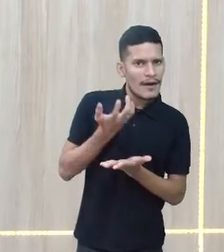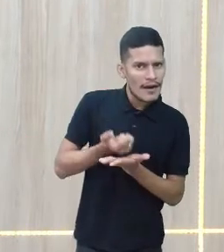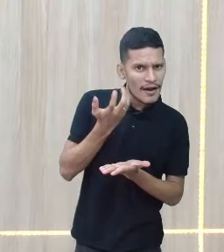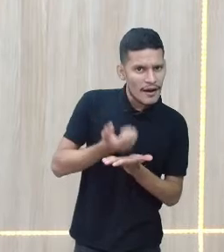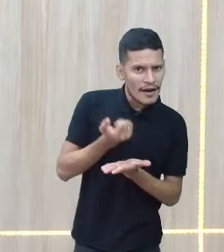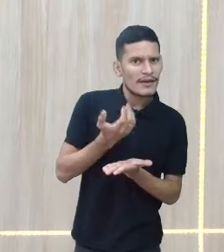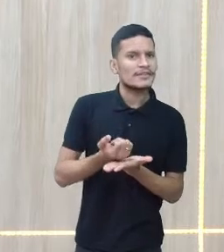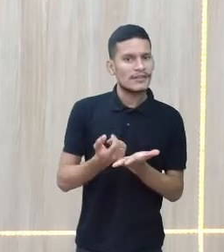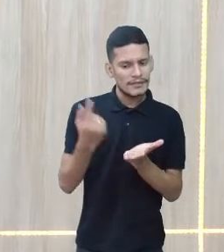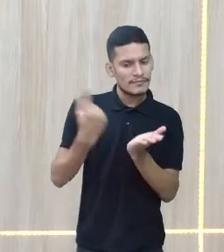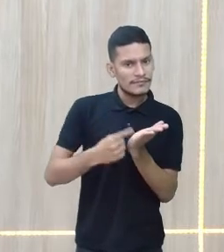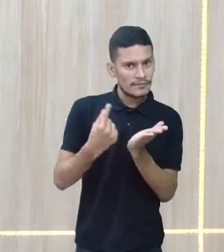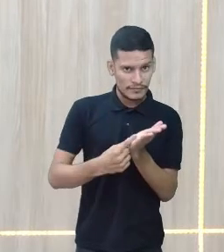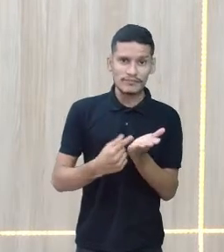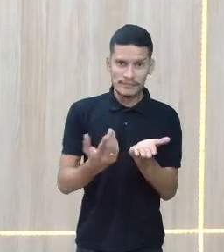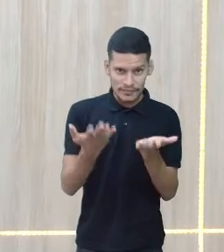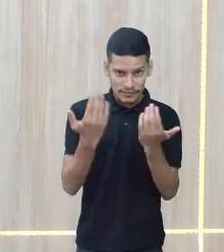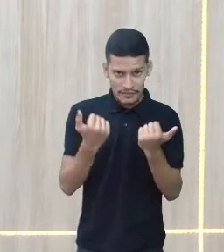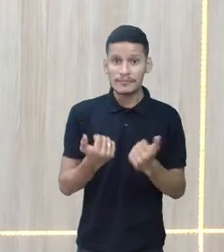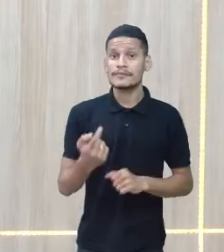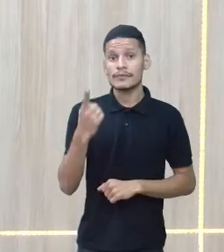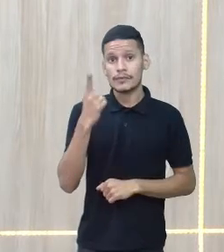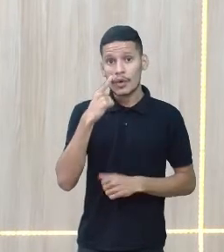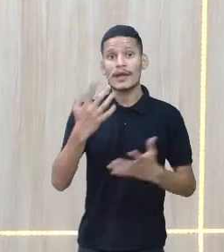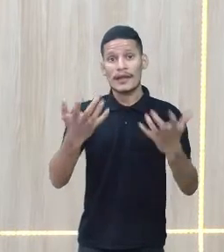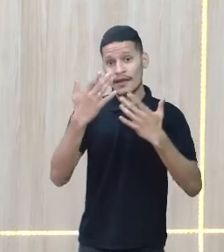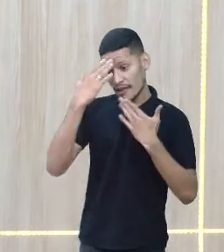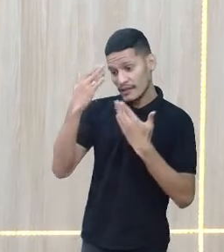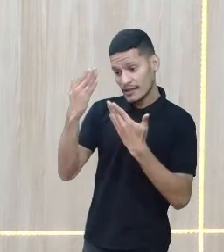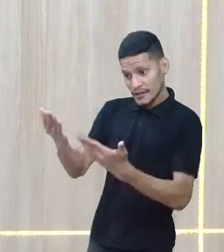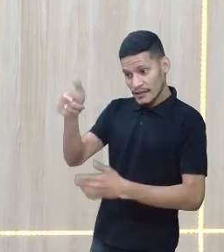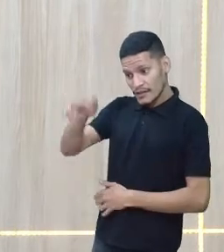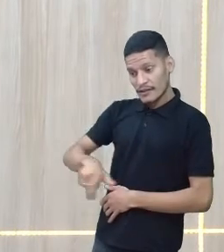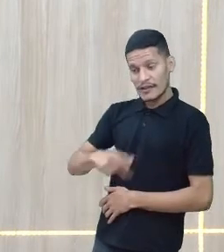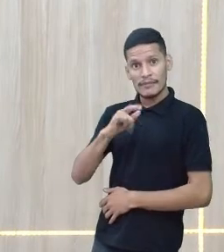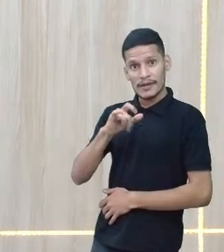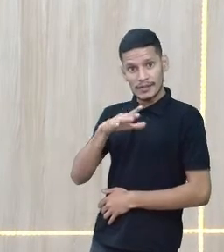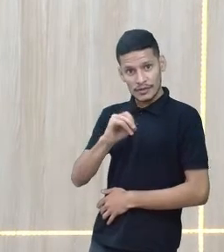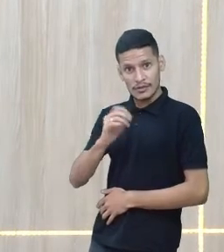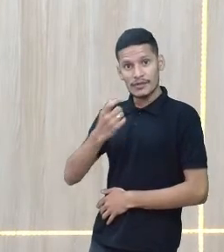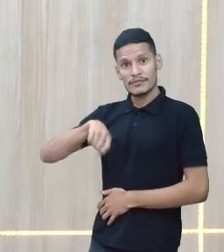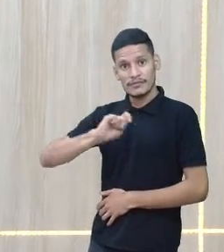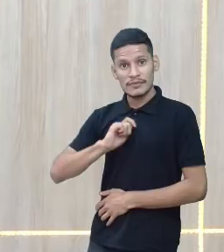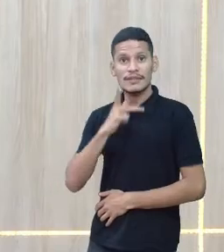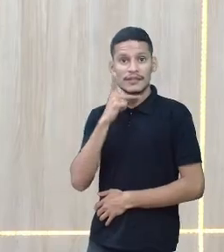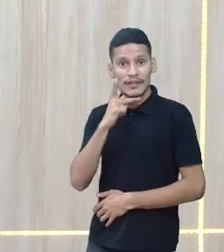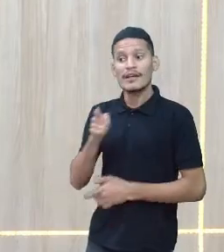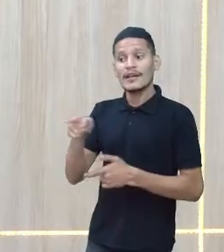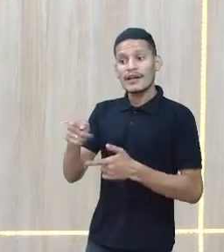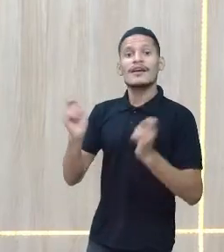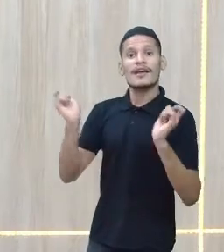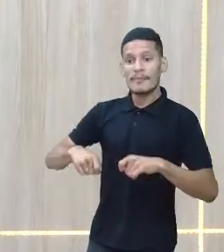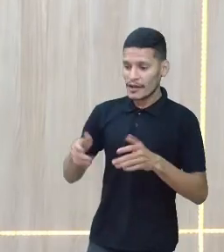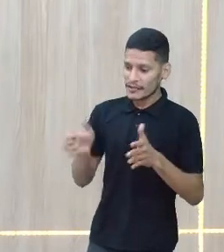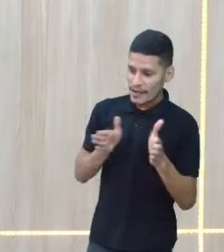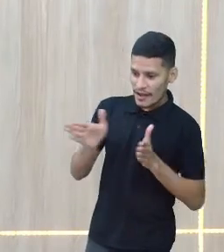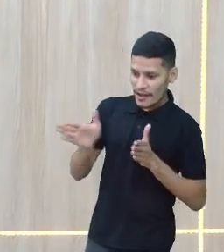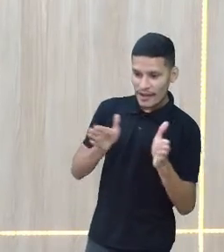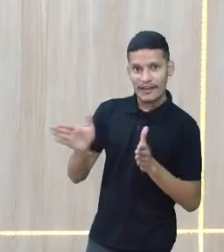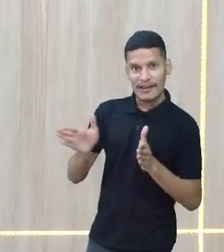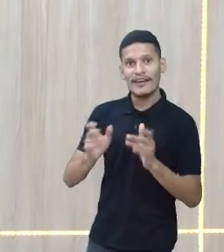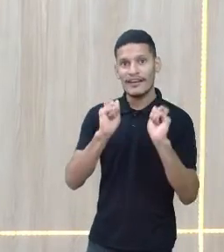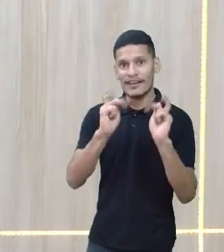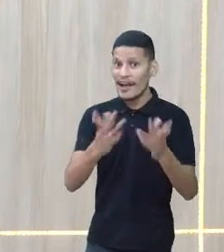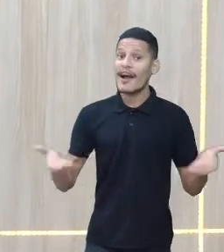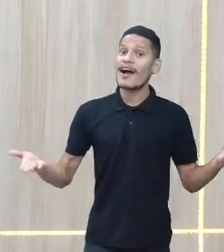faz o download, né? Queria agradecer aqui a Plínio por deixar nossa aula mais acessível, né? Falou, meu pirraia. E agora eu